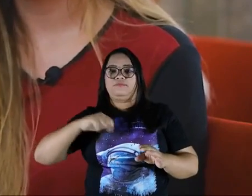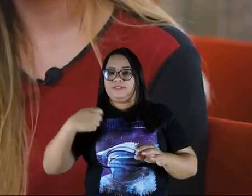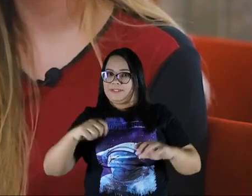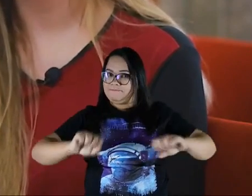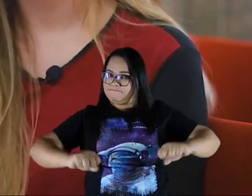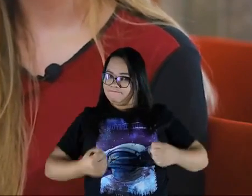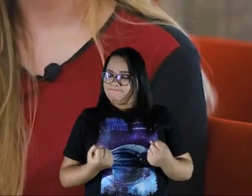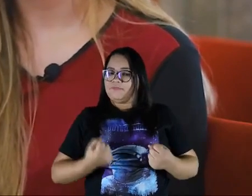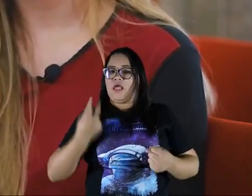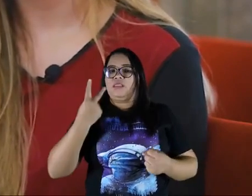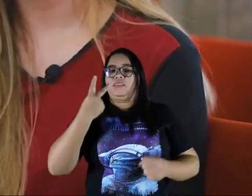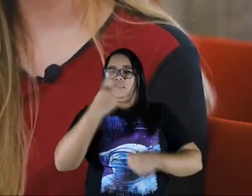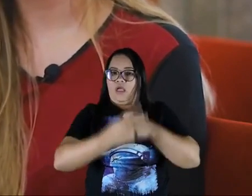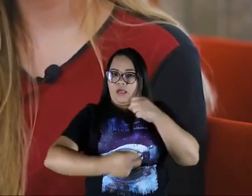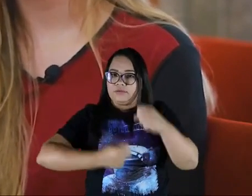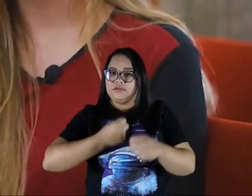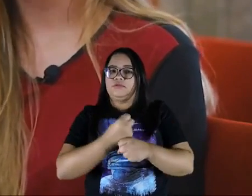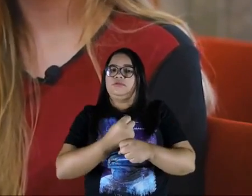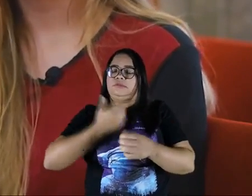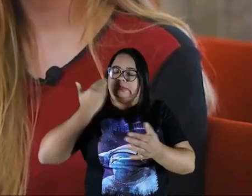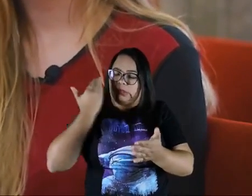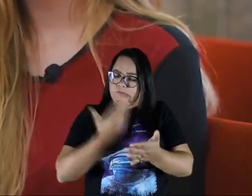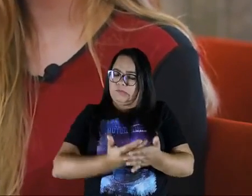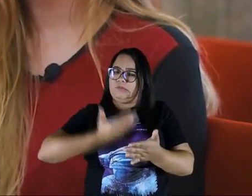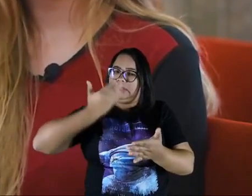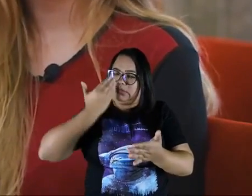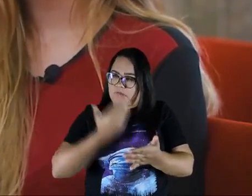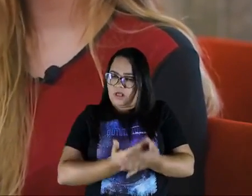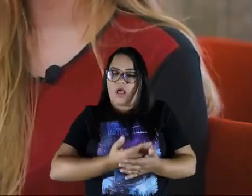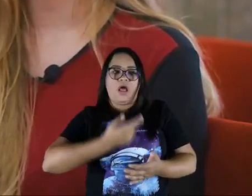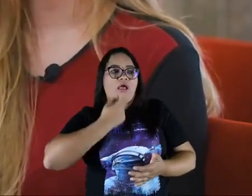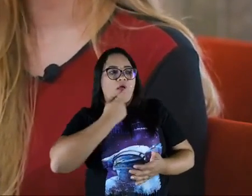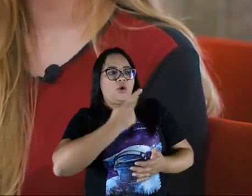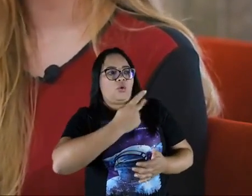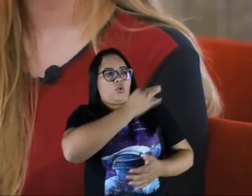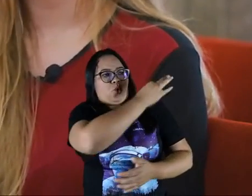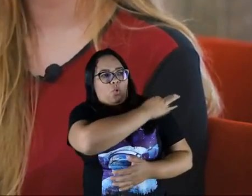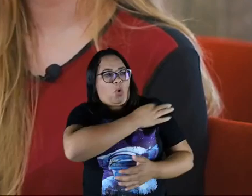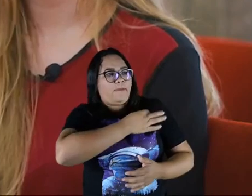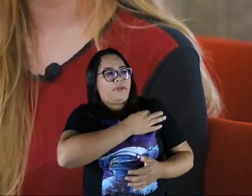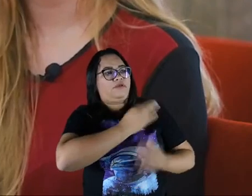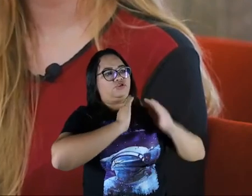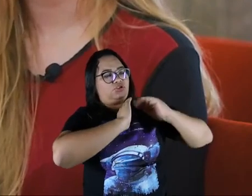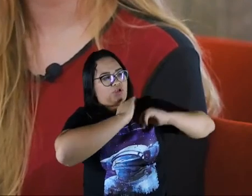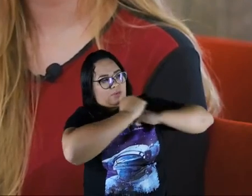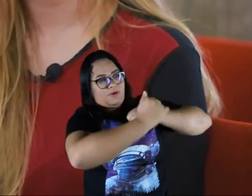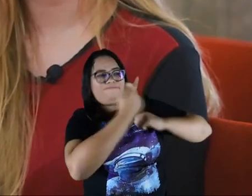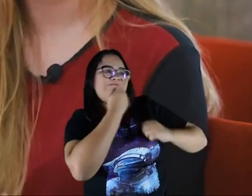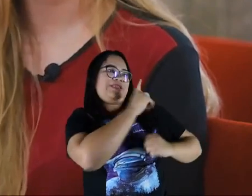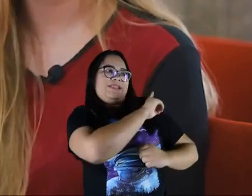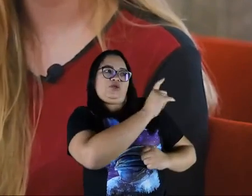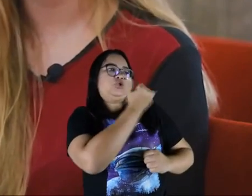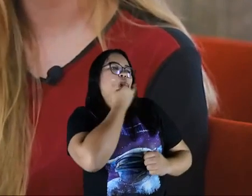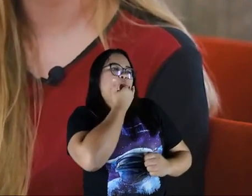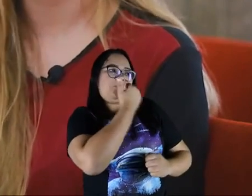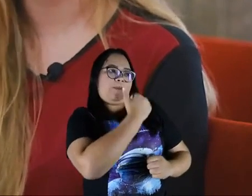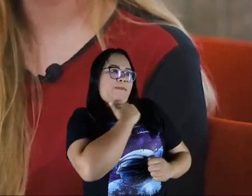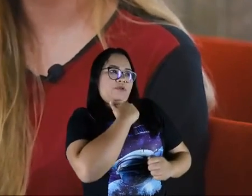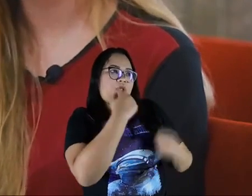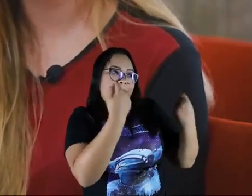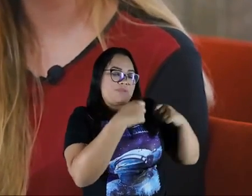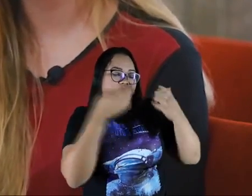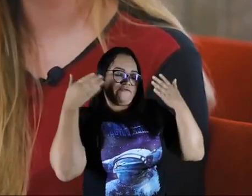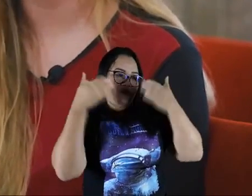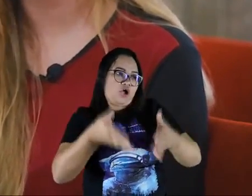2 anos intensamente, tive que dizer não para algumas coisas do clube que me ofereceram, porque eu achava que era aquele momento que eu